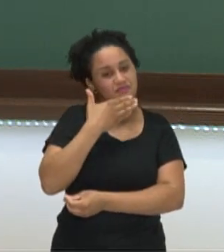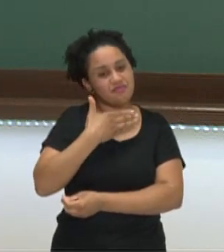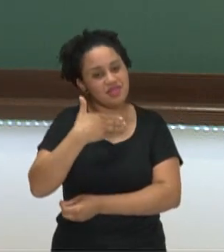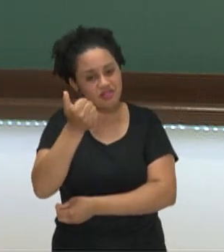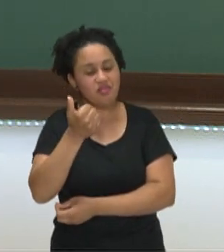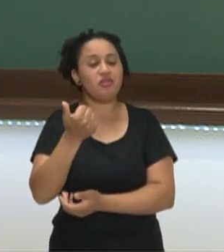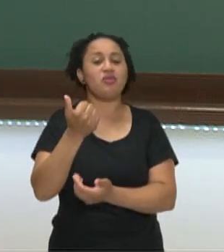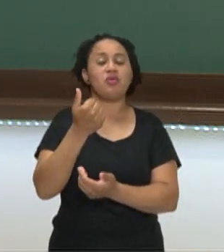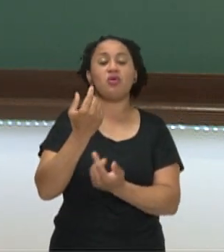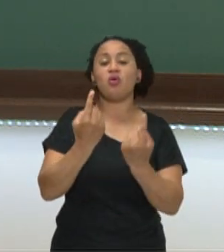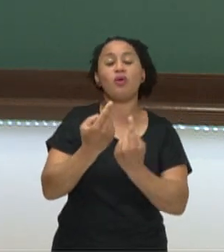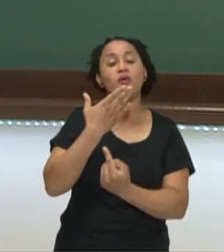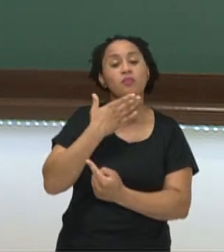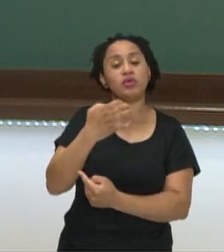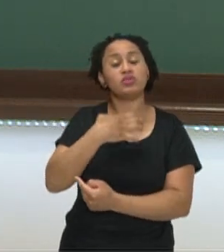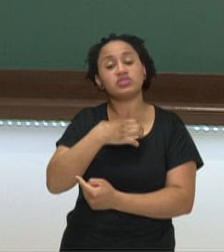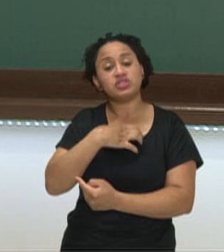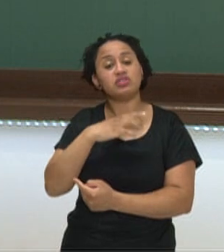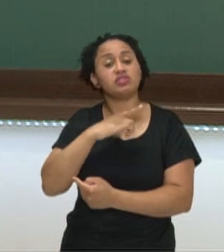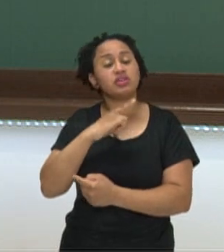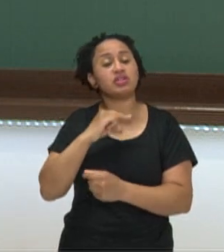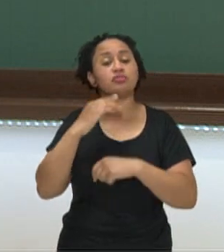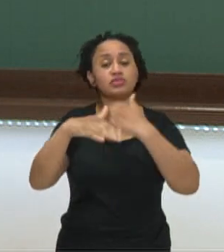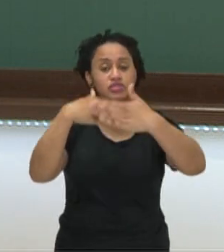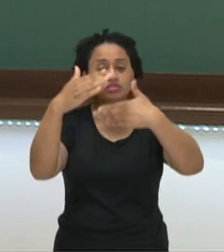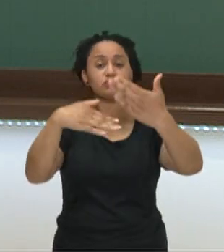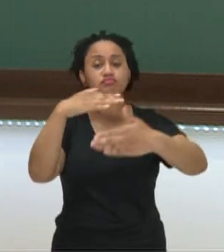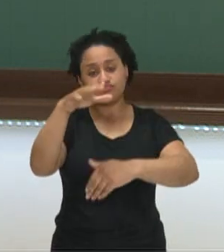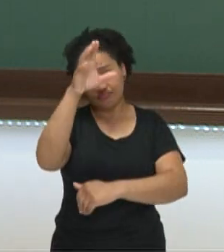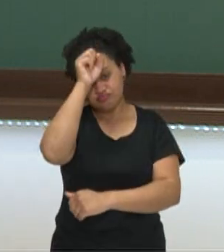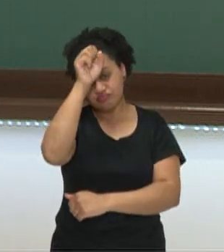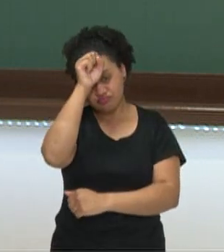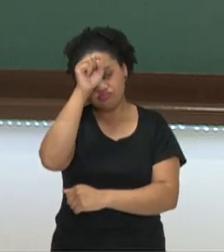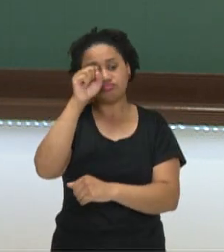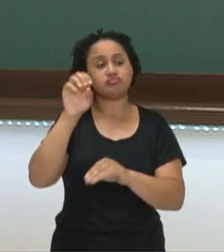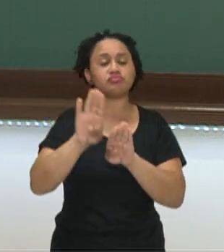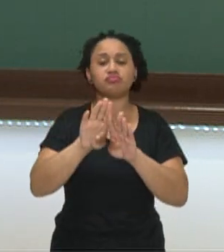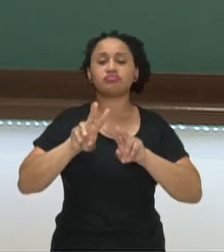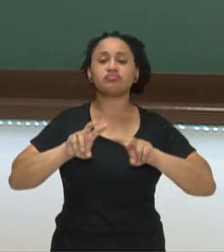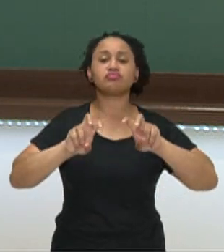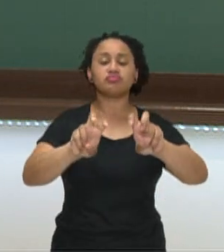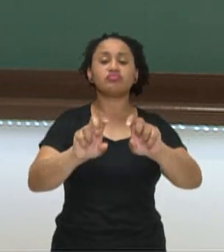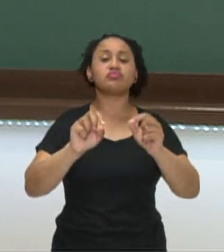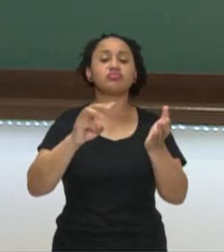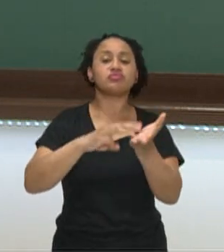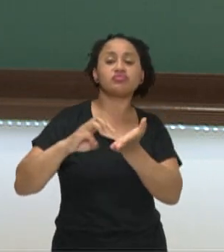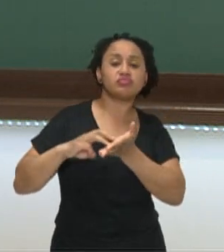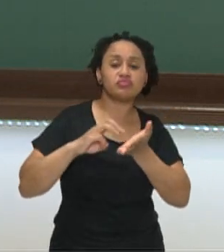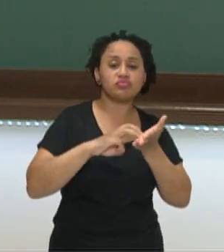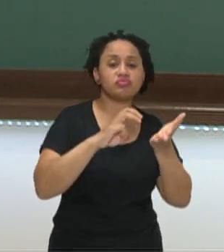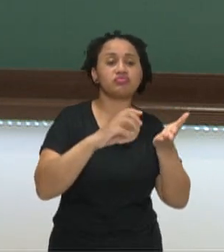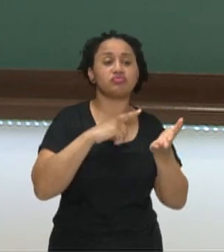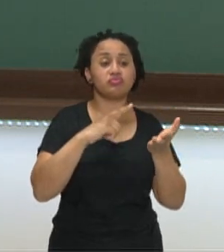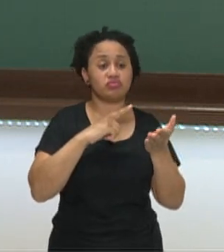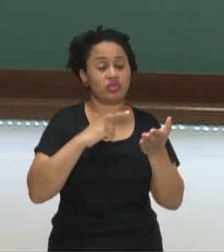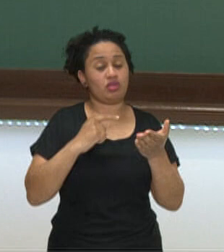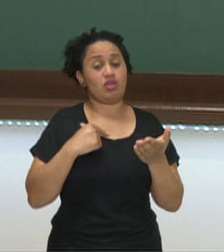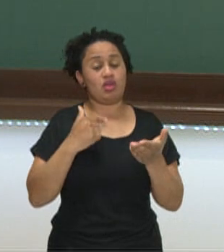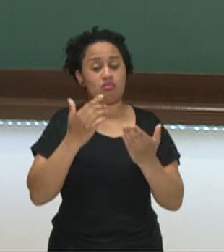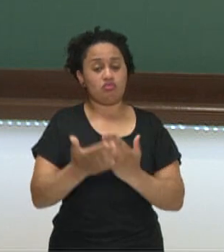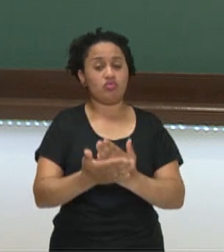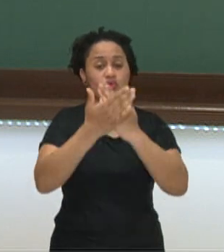tem para aí desenvolver a nossa aprendizagem e explorar então essas metodologias que facilitem as